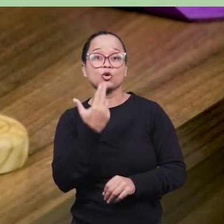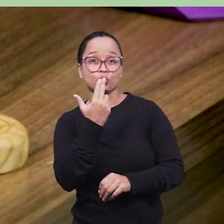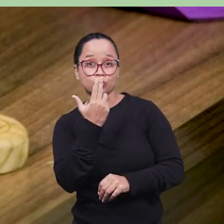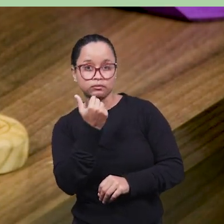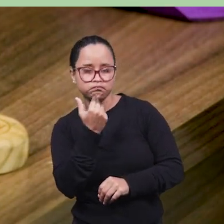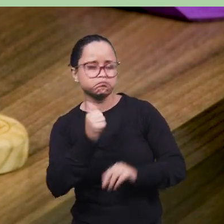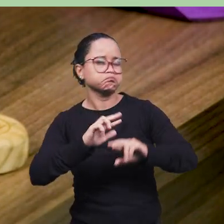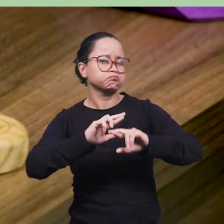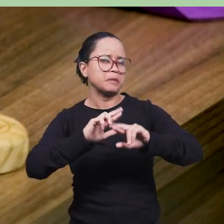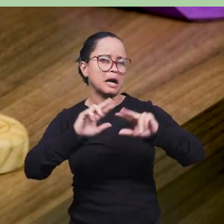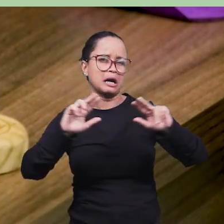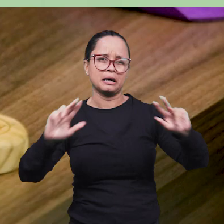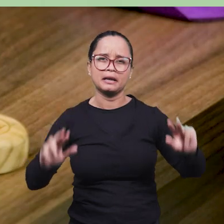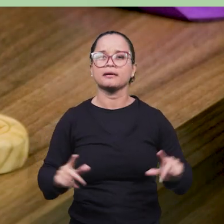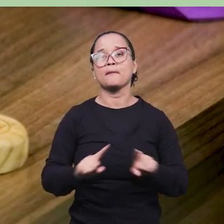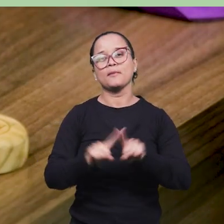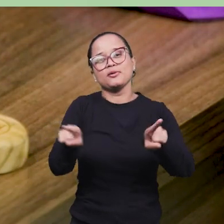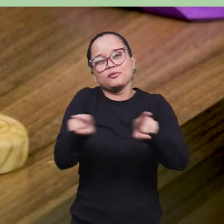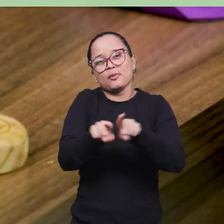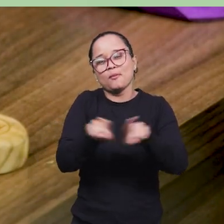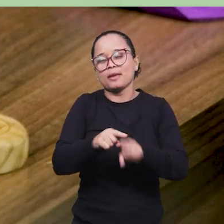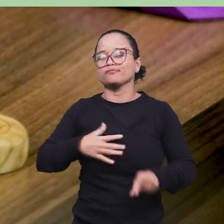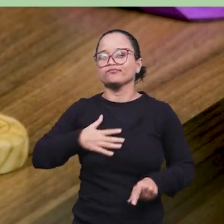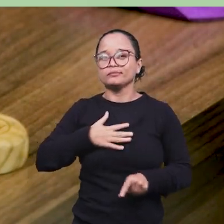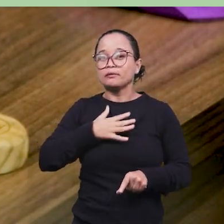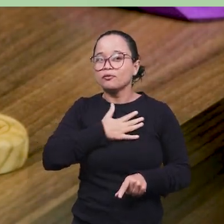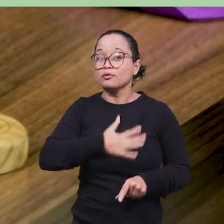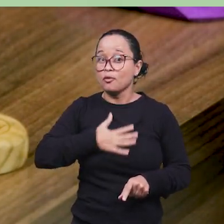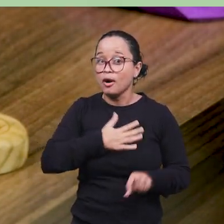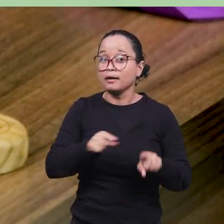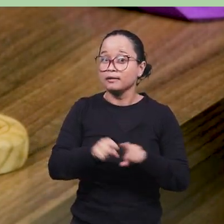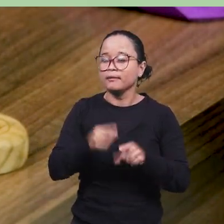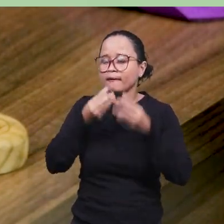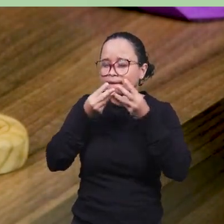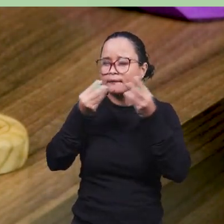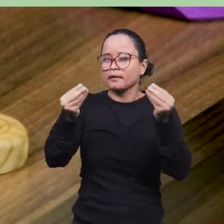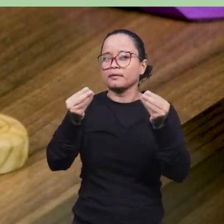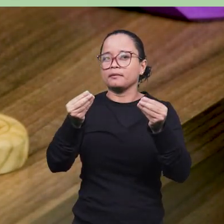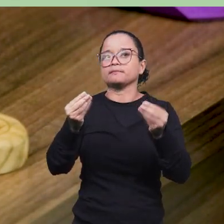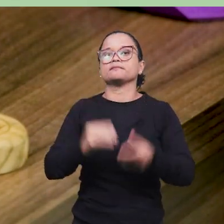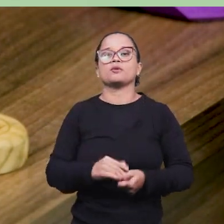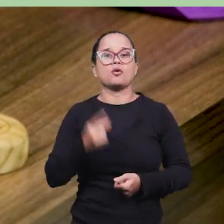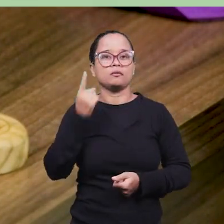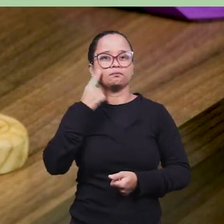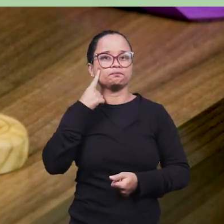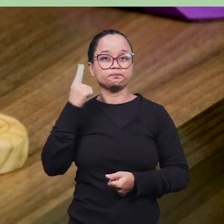nutritiva, mas também que seja bem gostosa e que seja prática.